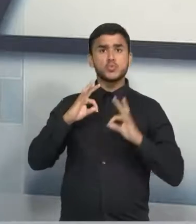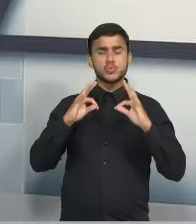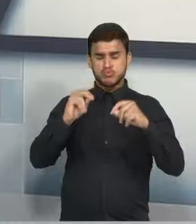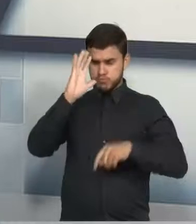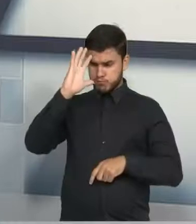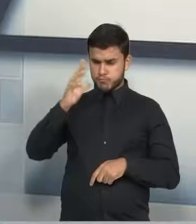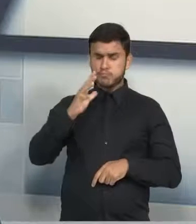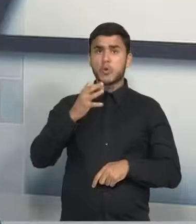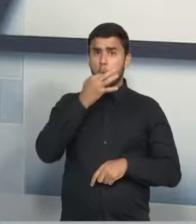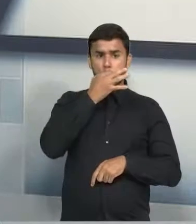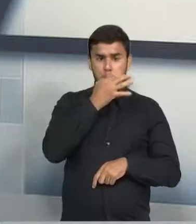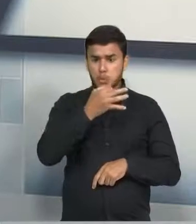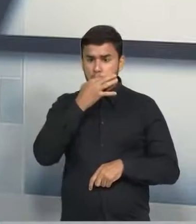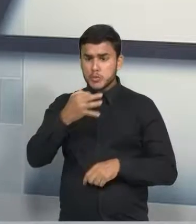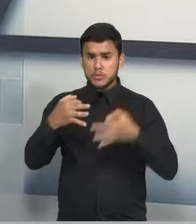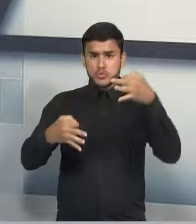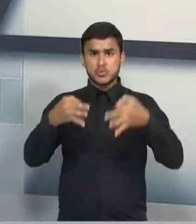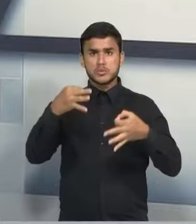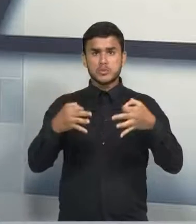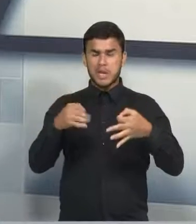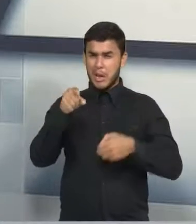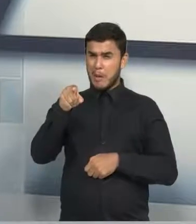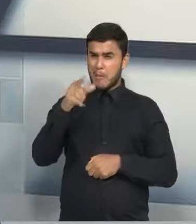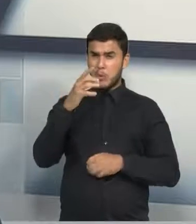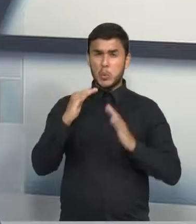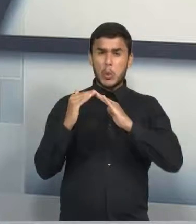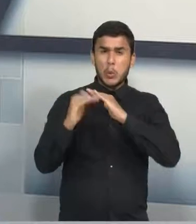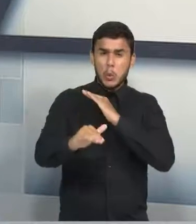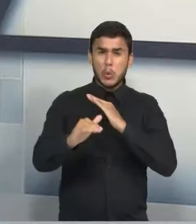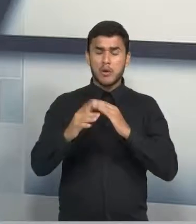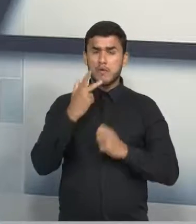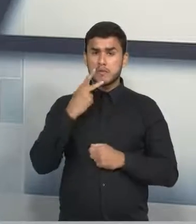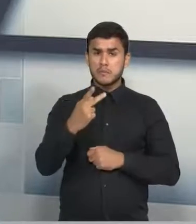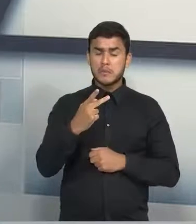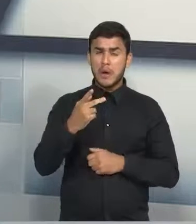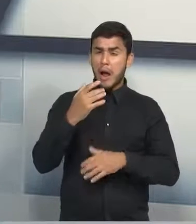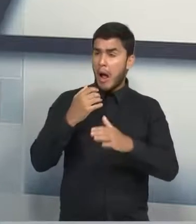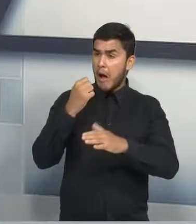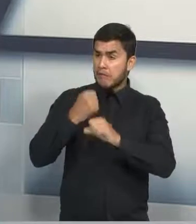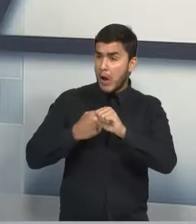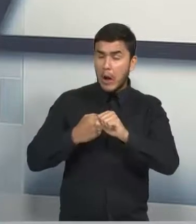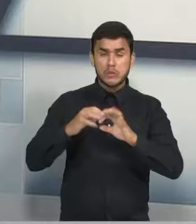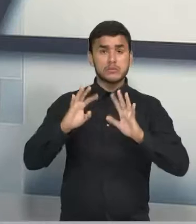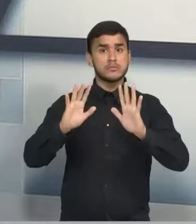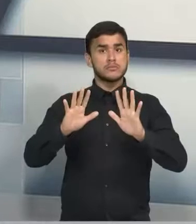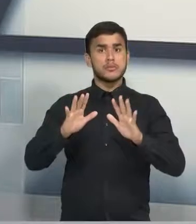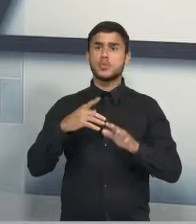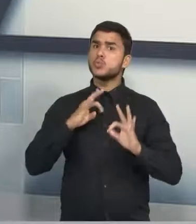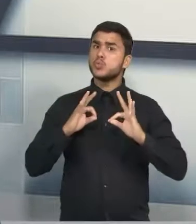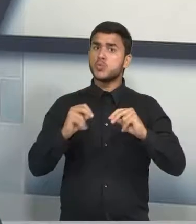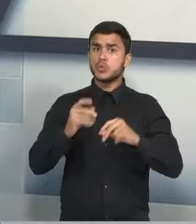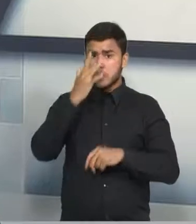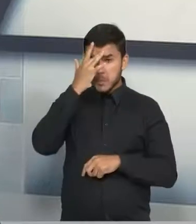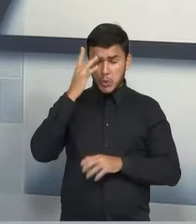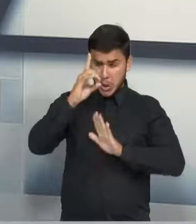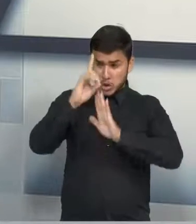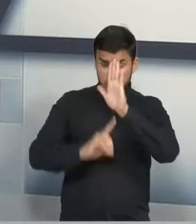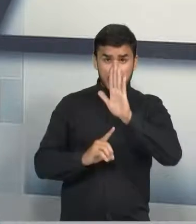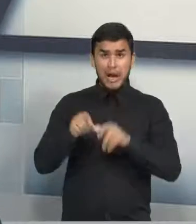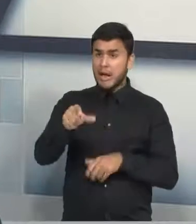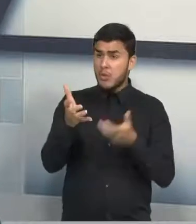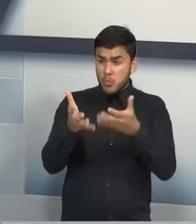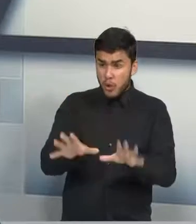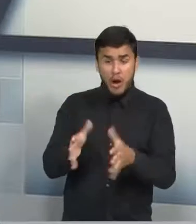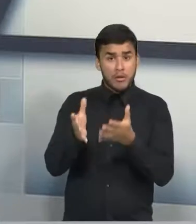a justiça, agravá-la ou agredi-la. Justiça individual fora do direito não é justiça, senão